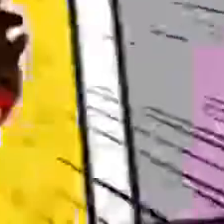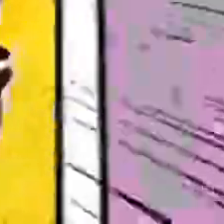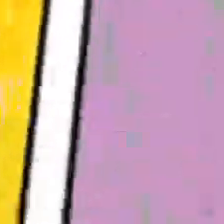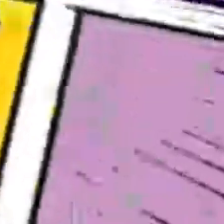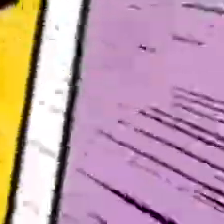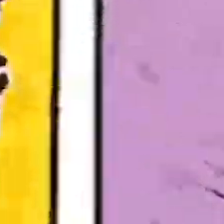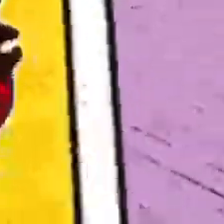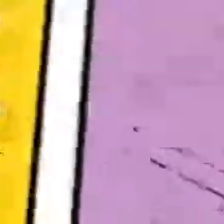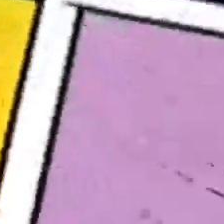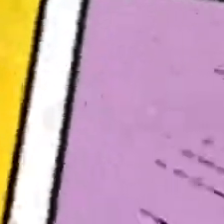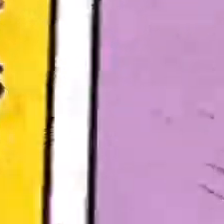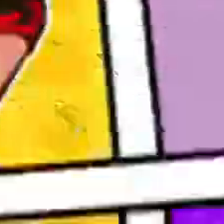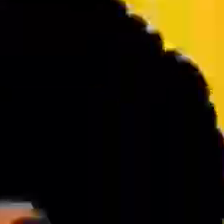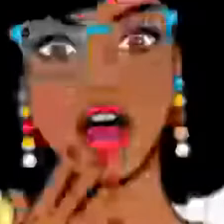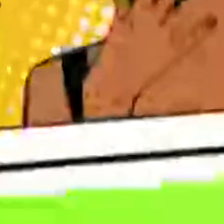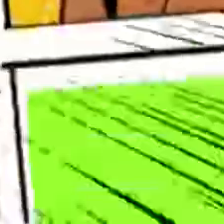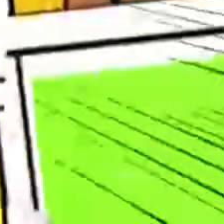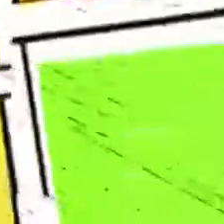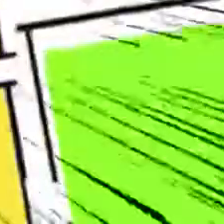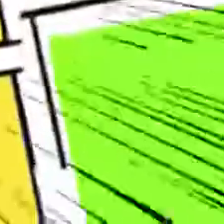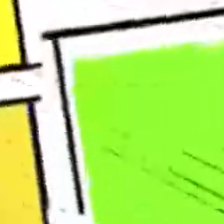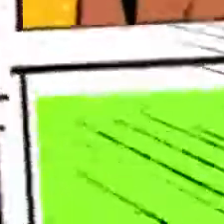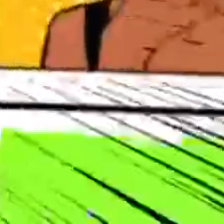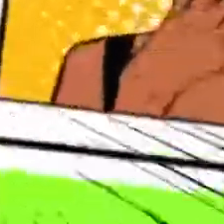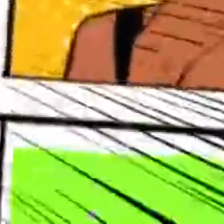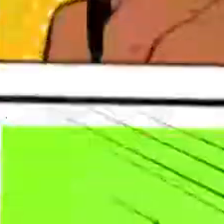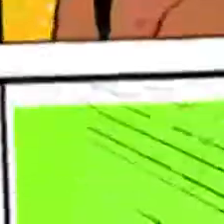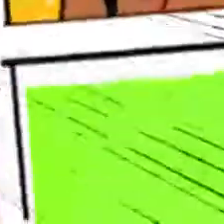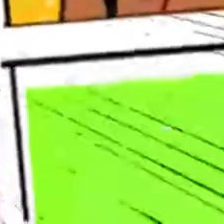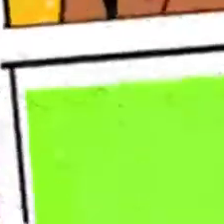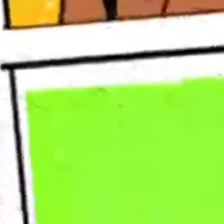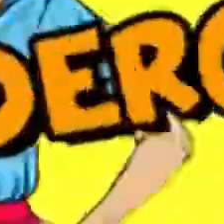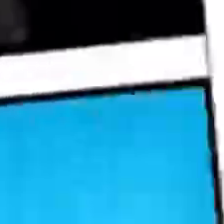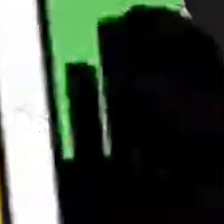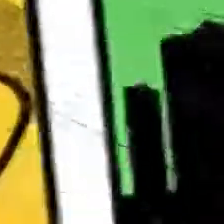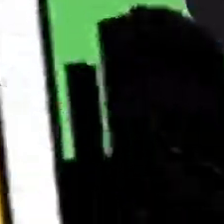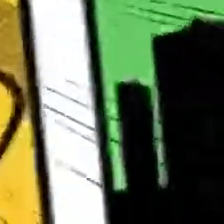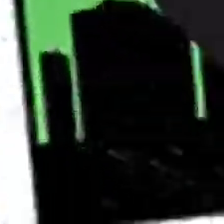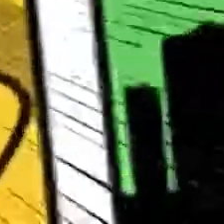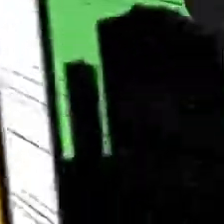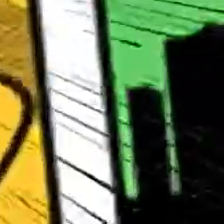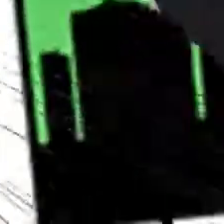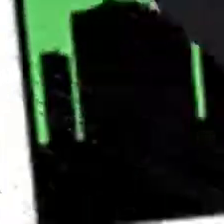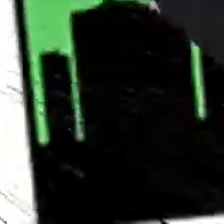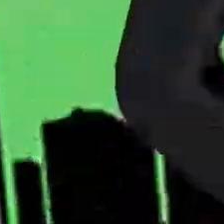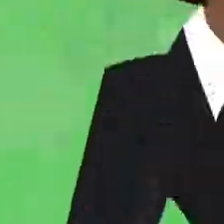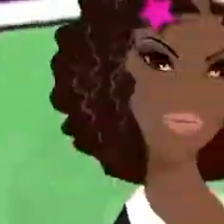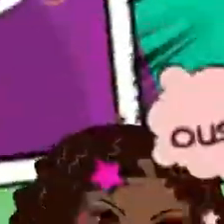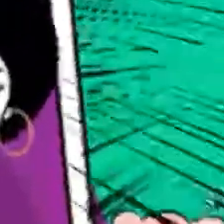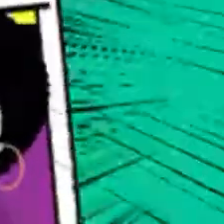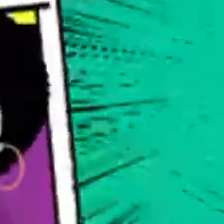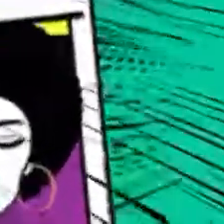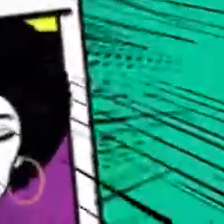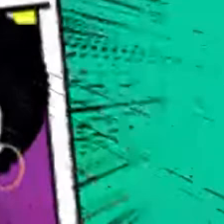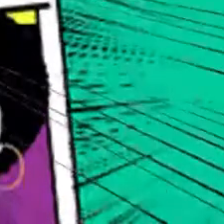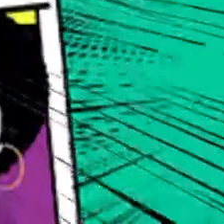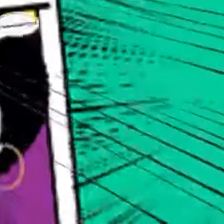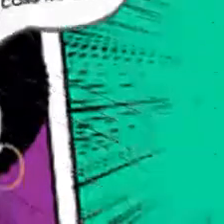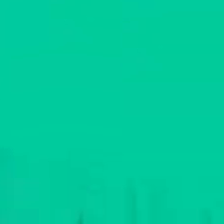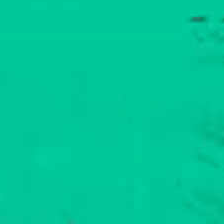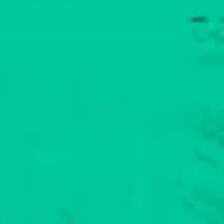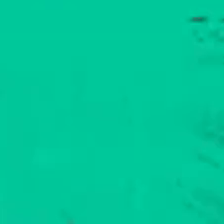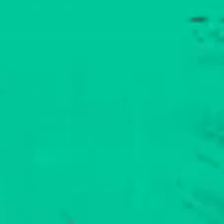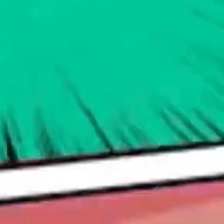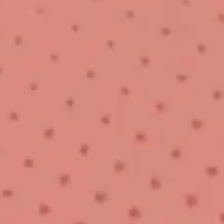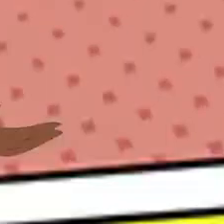Nós estamos ligadas, queremos ser respeitadas. Juntas somos mais fortes, juntas somos melhores. Ouçam a nossa voz, é bom saber que não